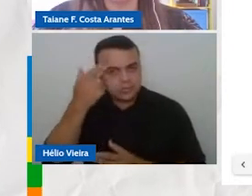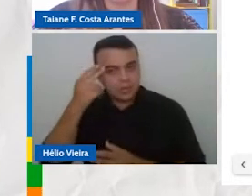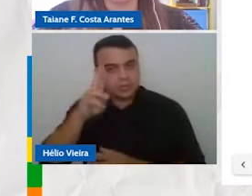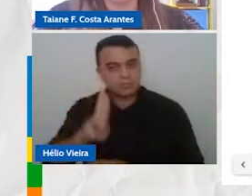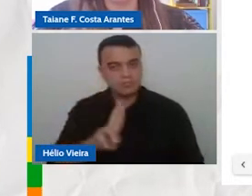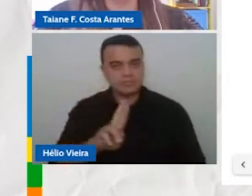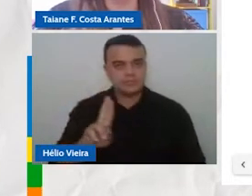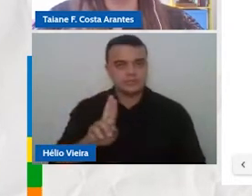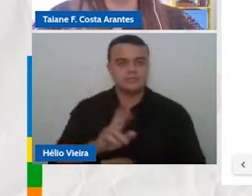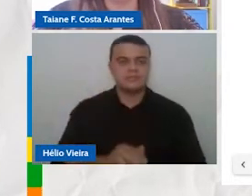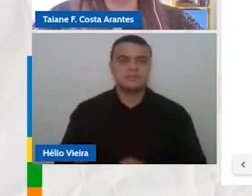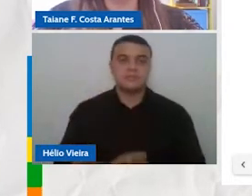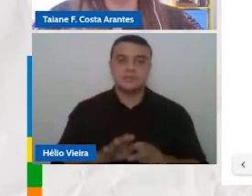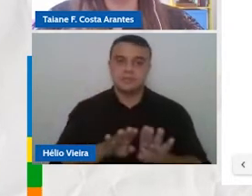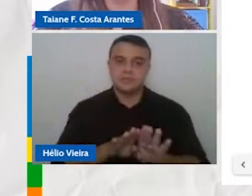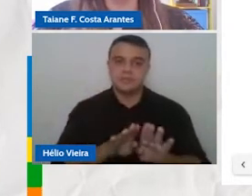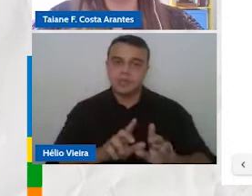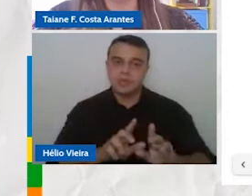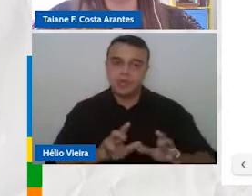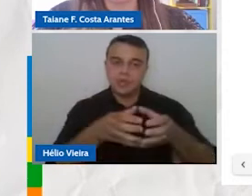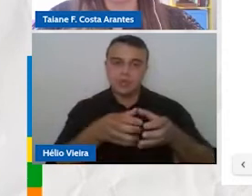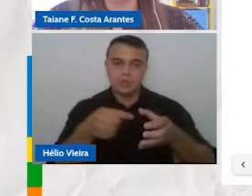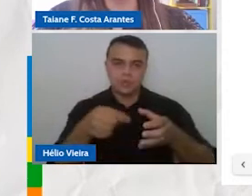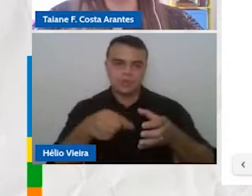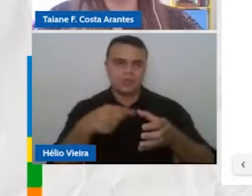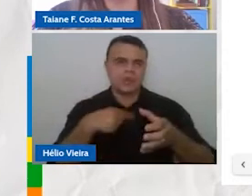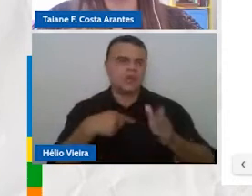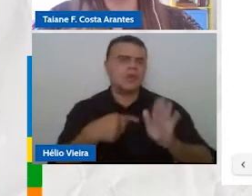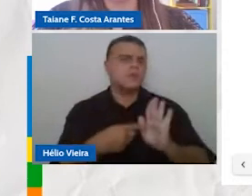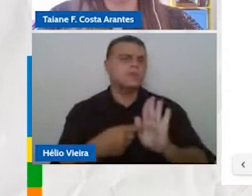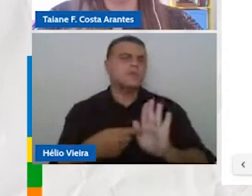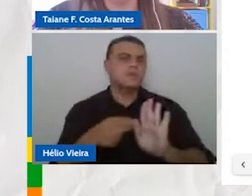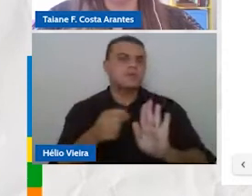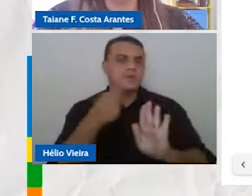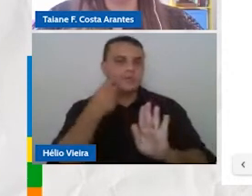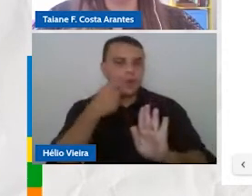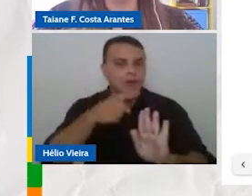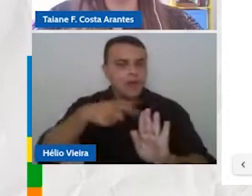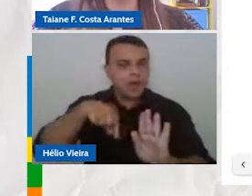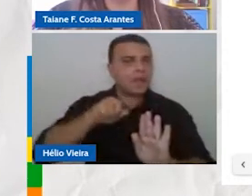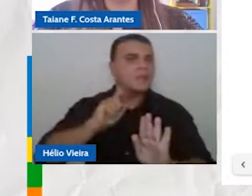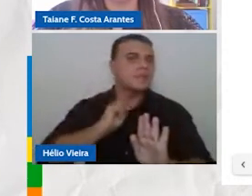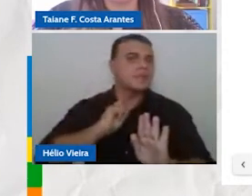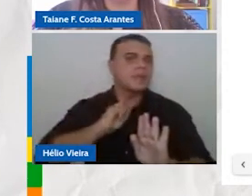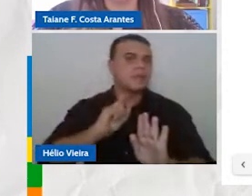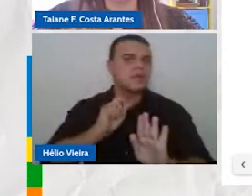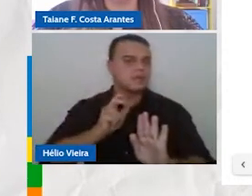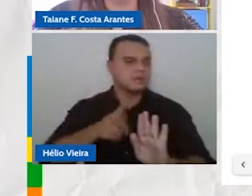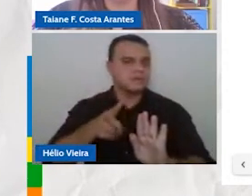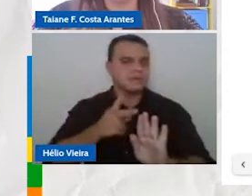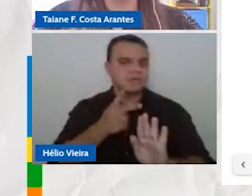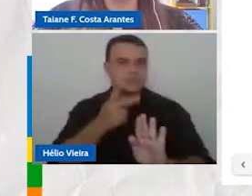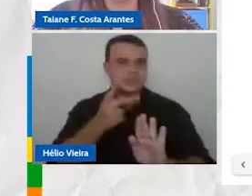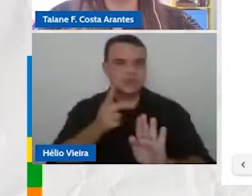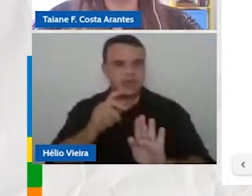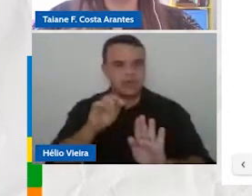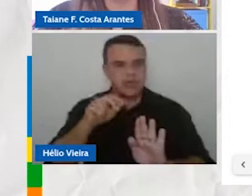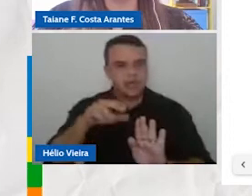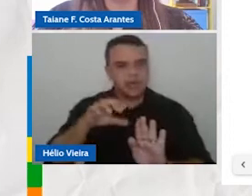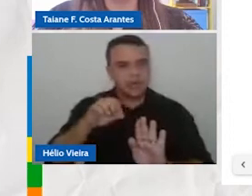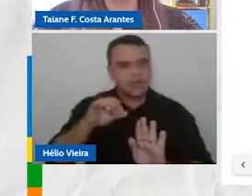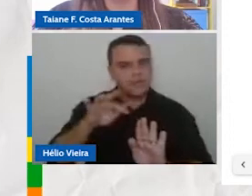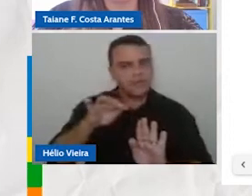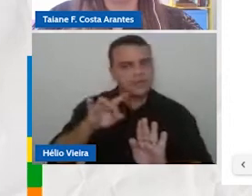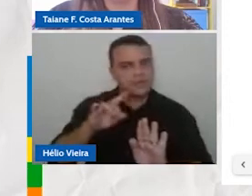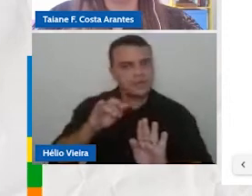religiosos. Este grupo simboliza a conjuração mineira, comumente denominada Inconfidência, e